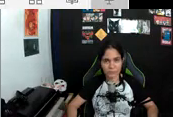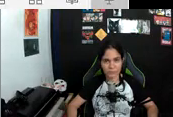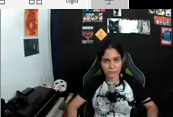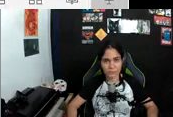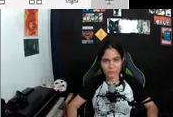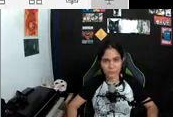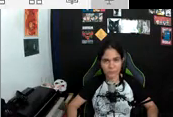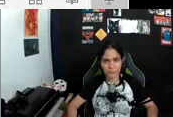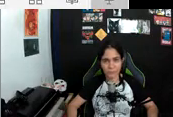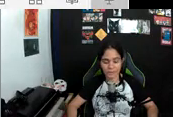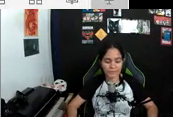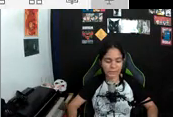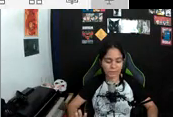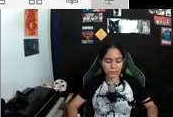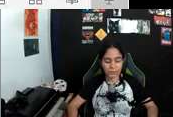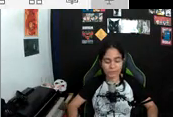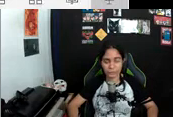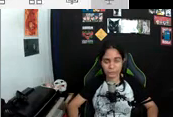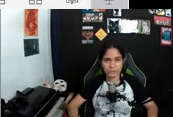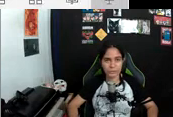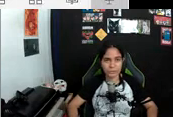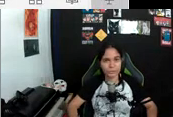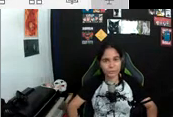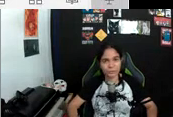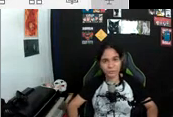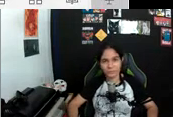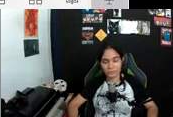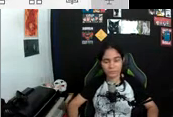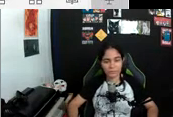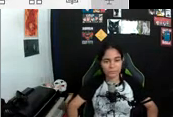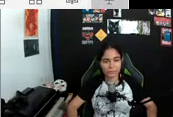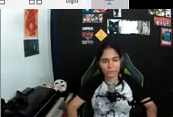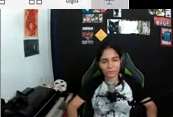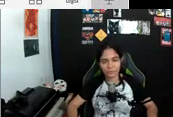Sim. Ela saiu depois, por outras coisas.